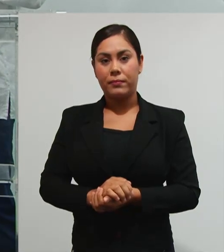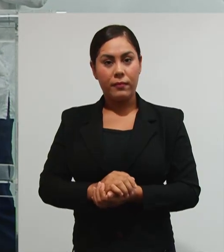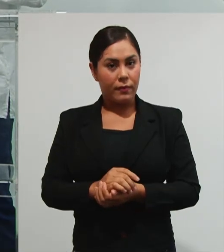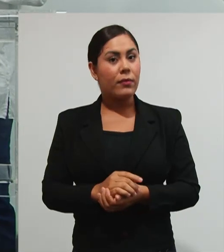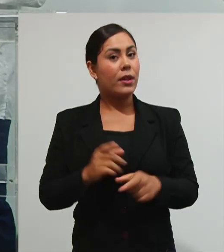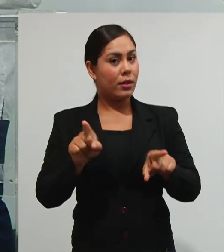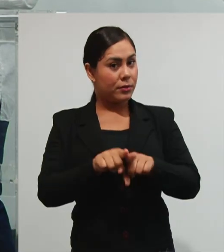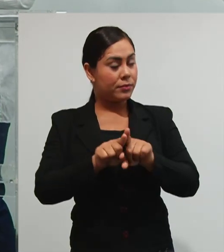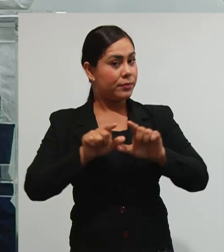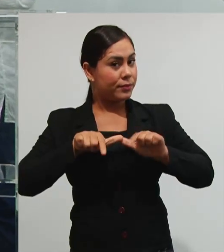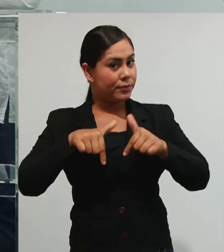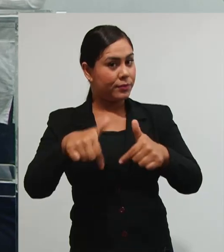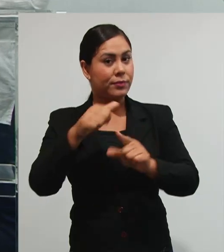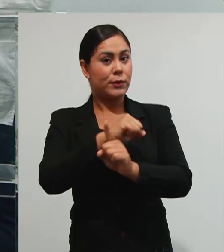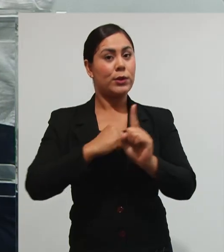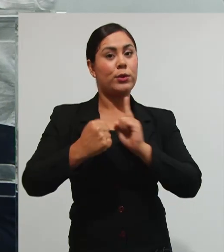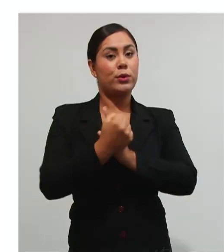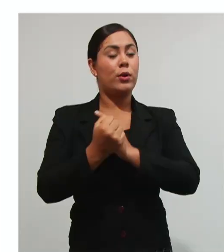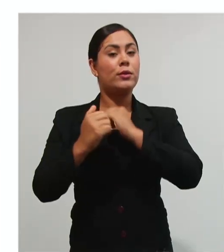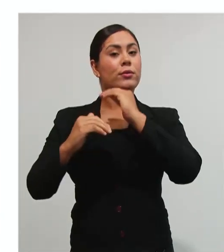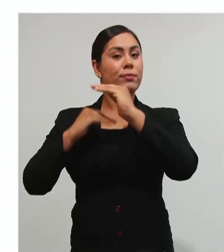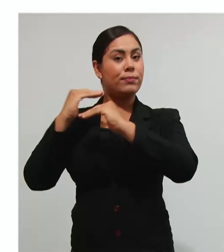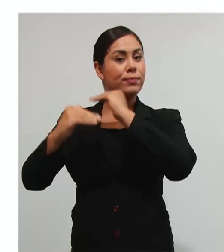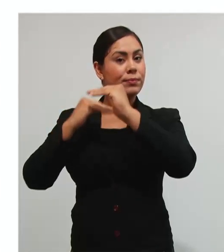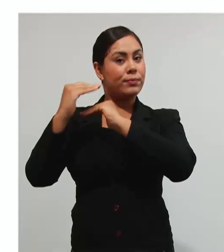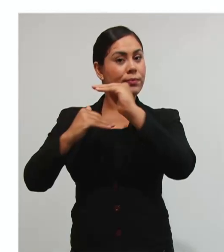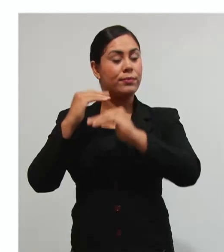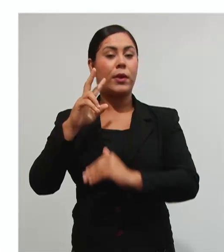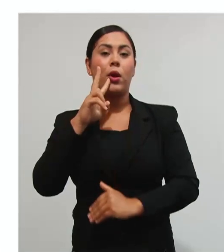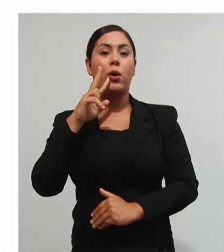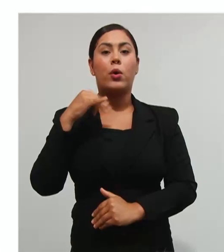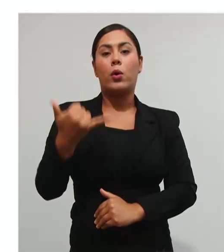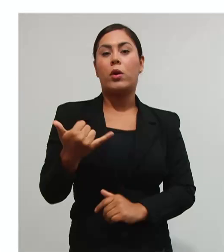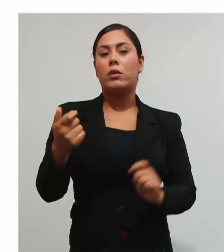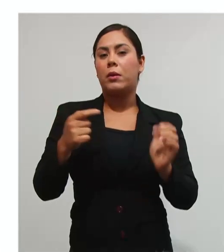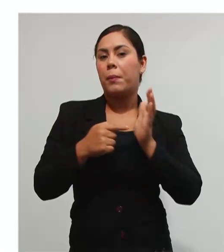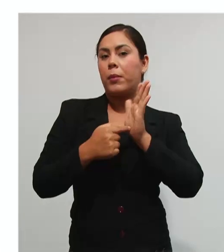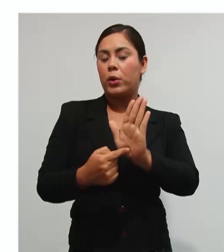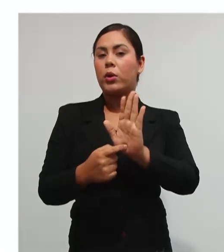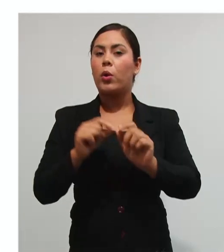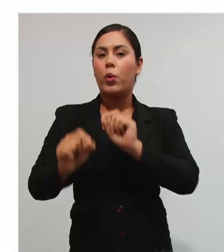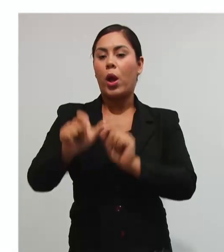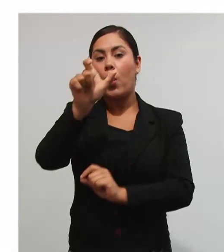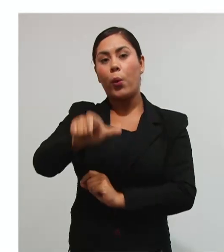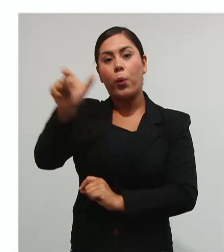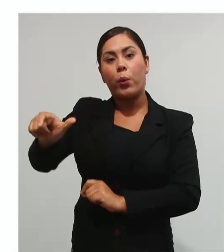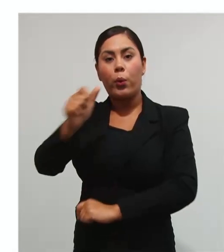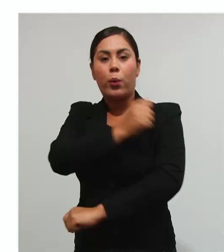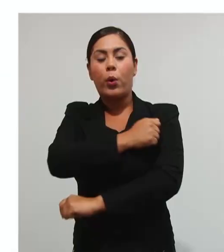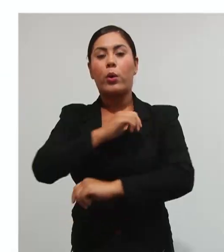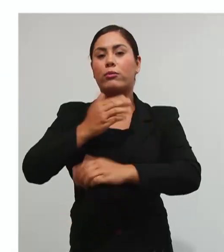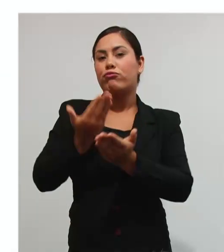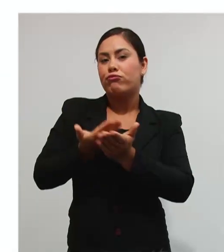A abordagem socioconstrutivista de Vygotsky enfatiza que os estudantes constroem o